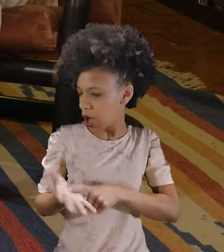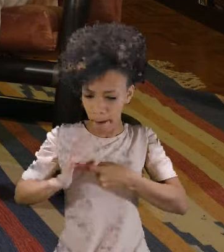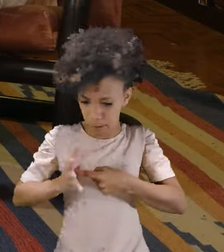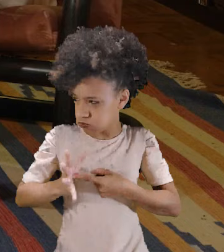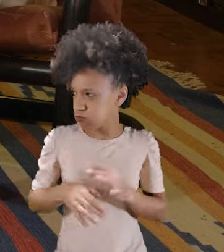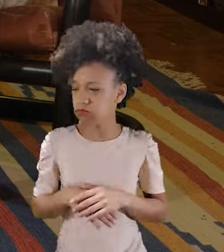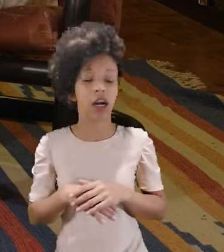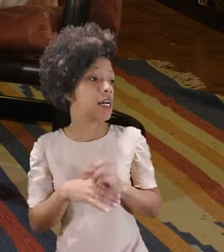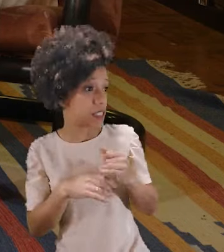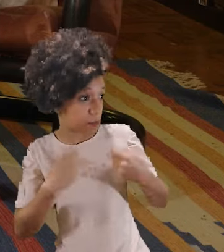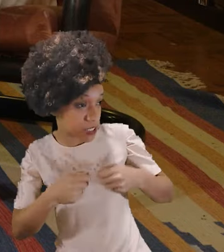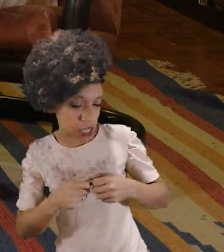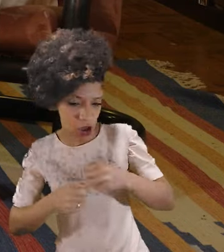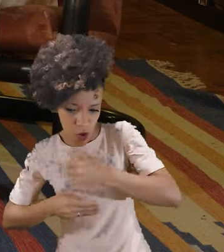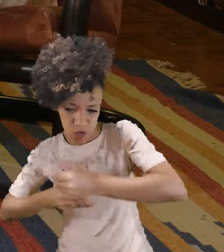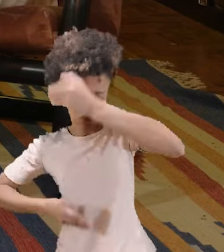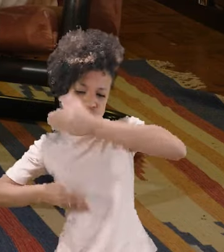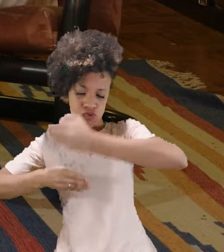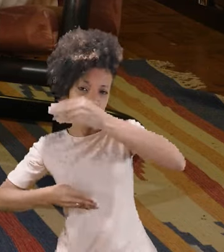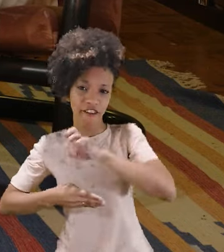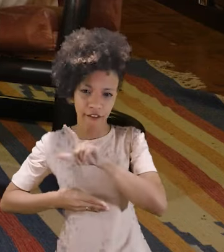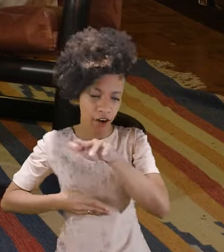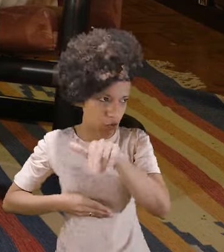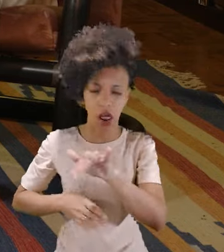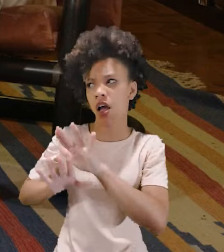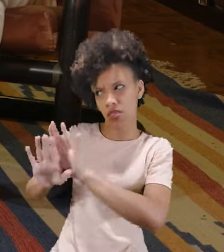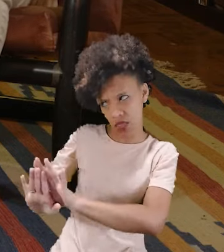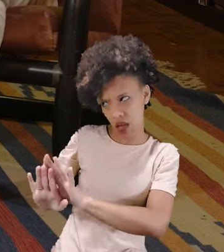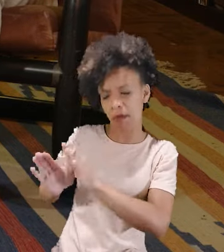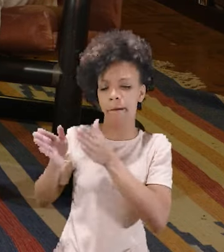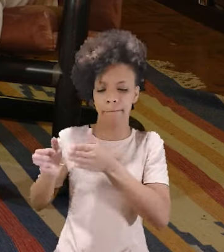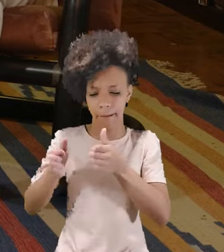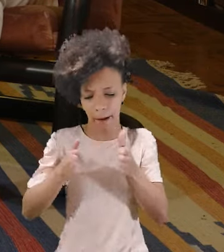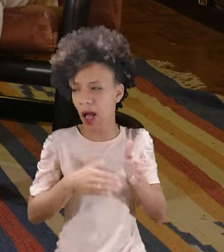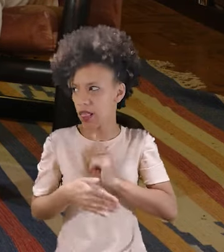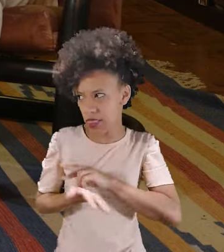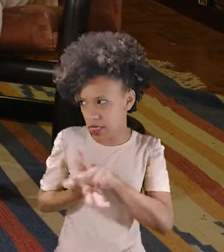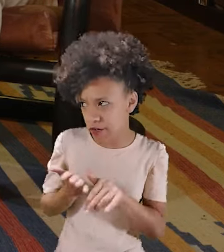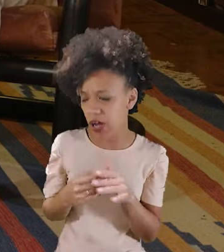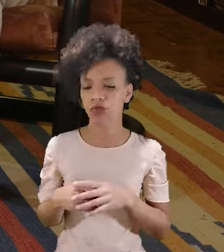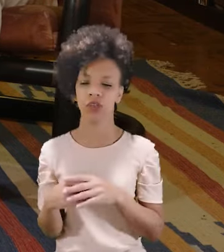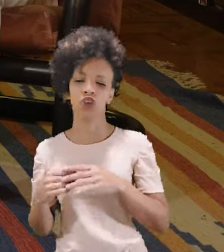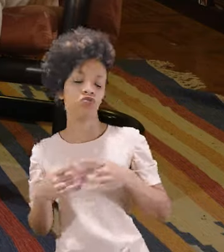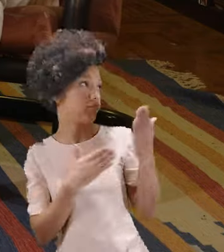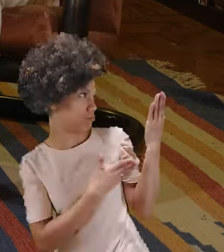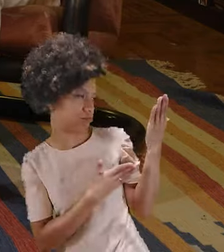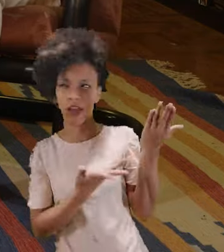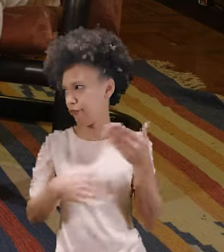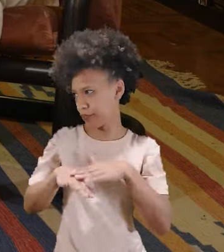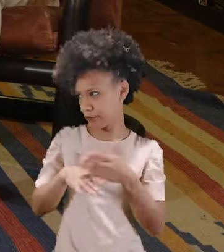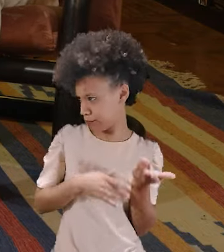testando tudo de bom na vida que se abre válvula oh Caraca pô de linhaça maravilhoso entendeu Espera aí vai direitinho tem que tem um cara fazendo